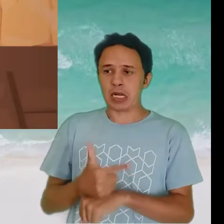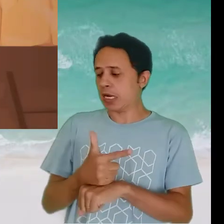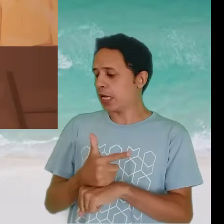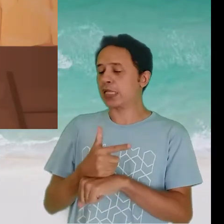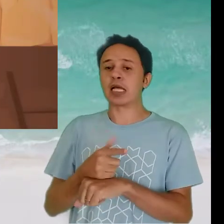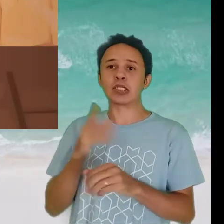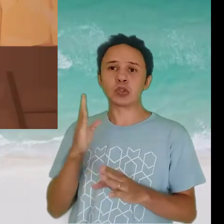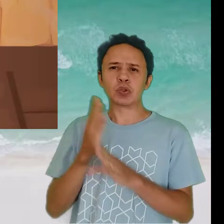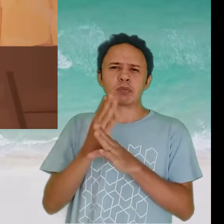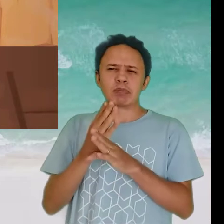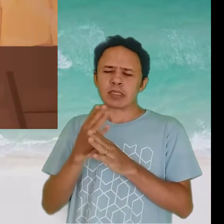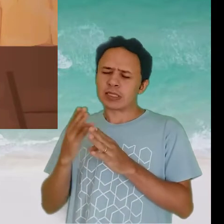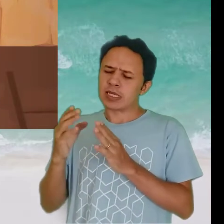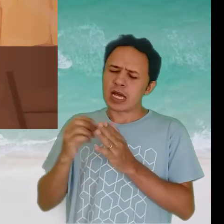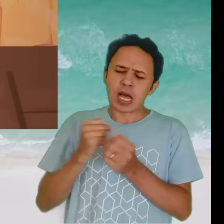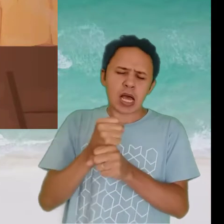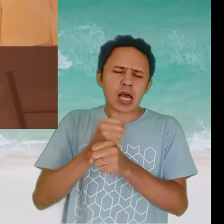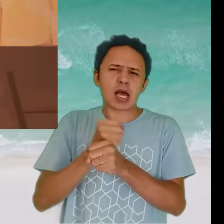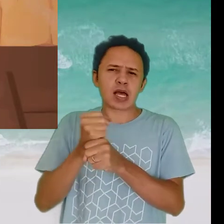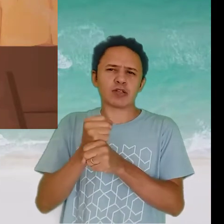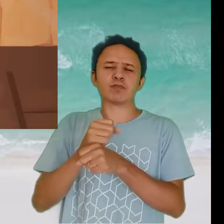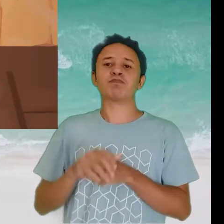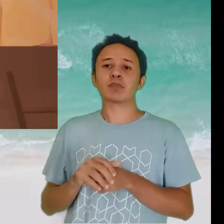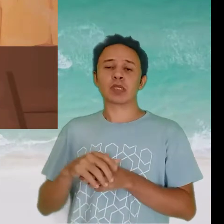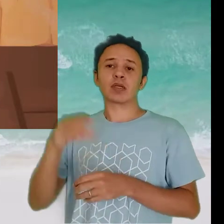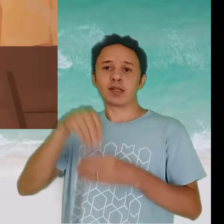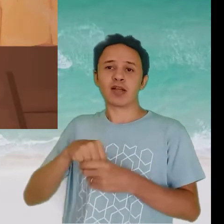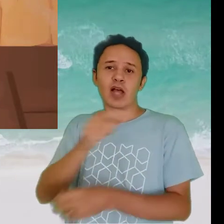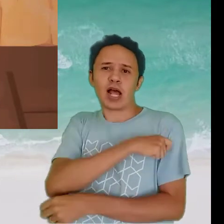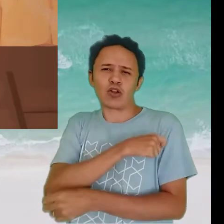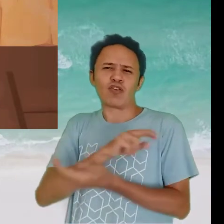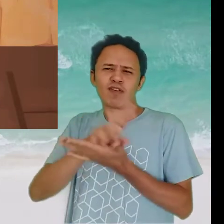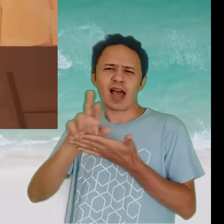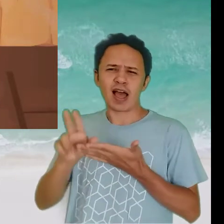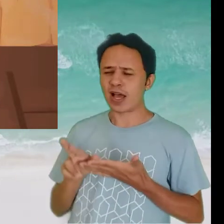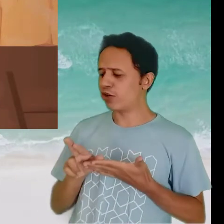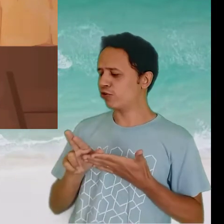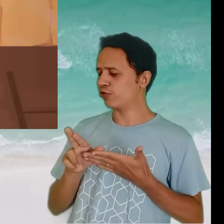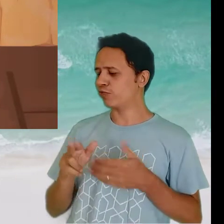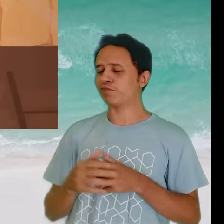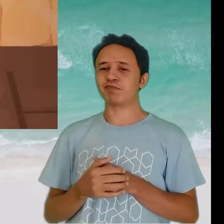eles desenvolvem suas habilidades durante décadas. E entre esses alunos estavam eles: